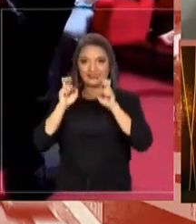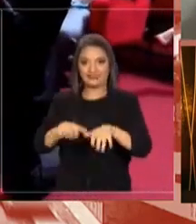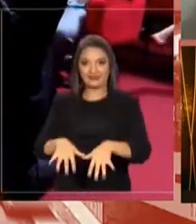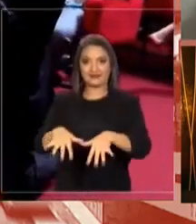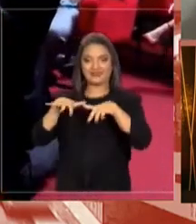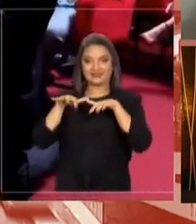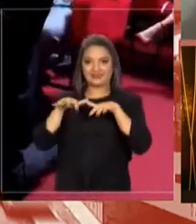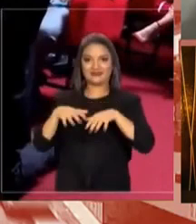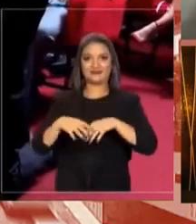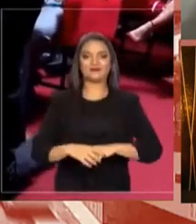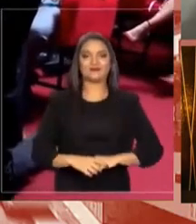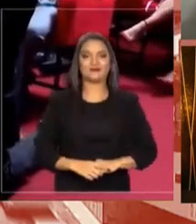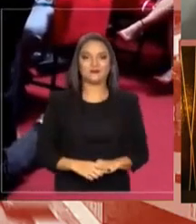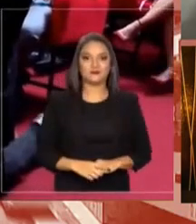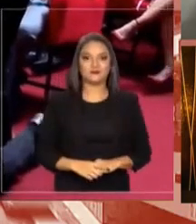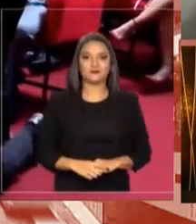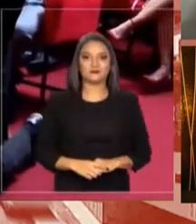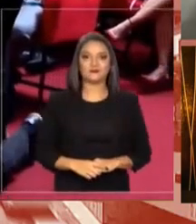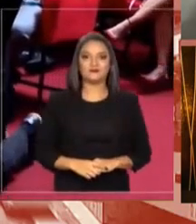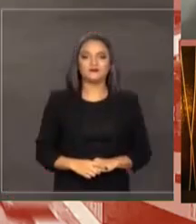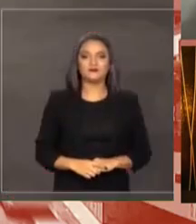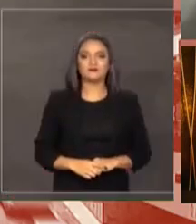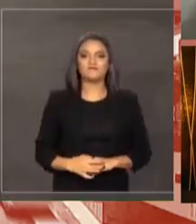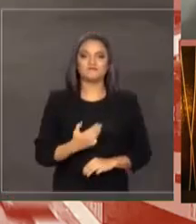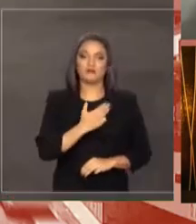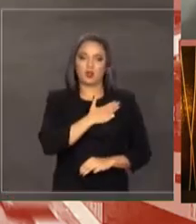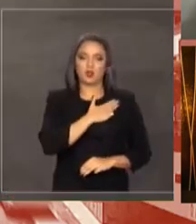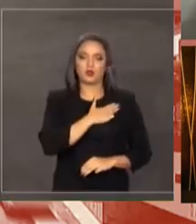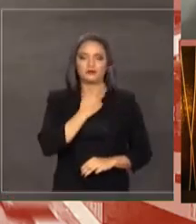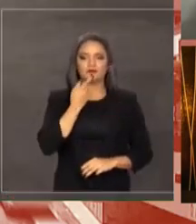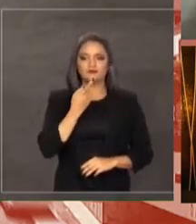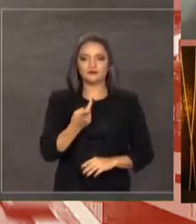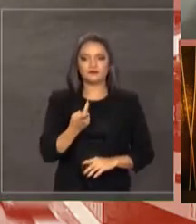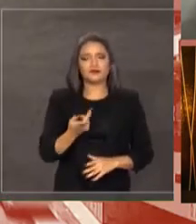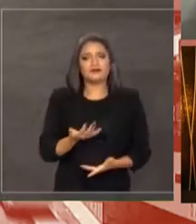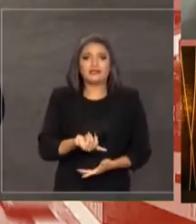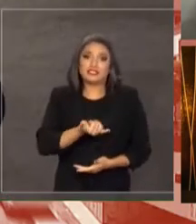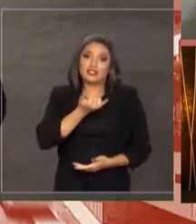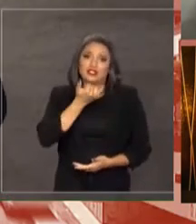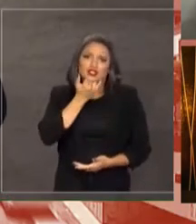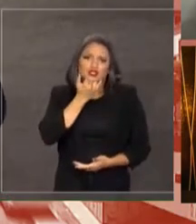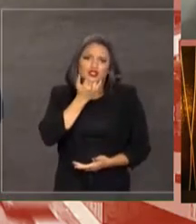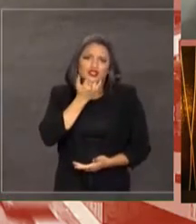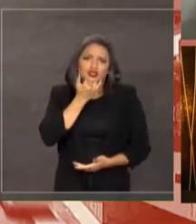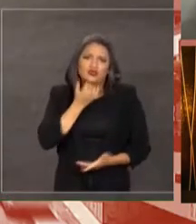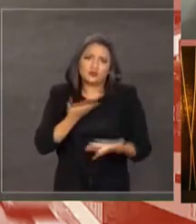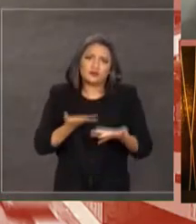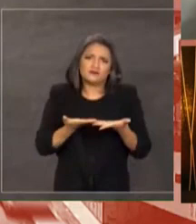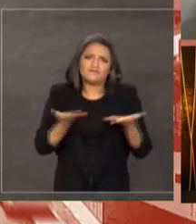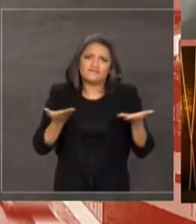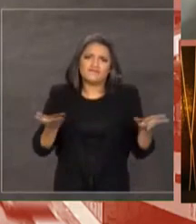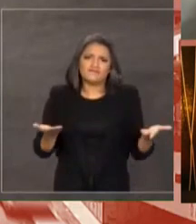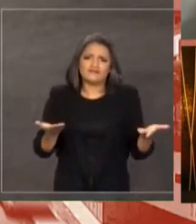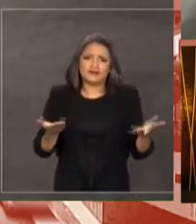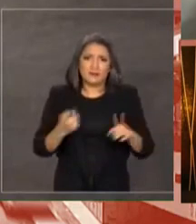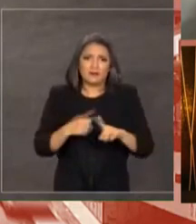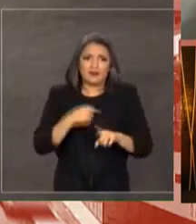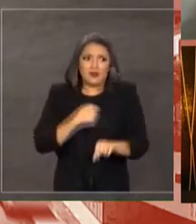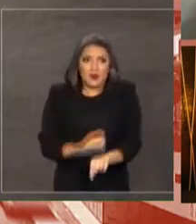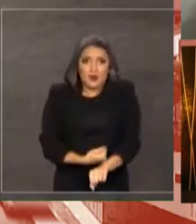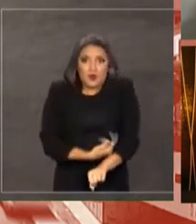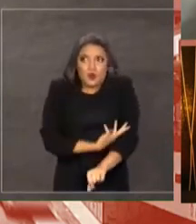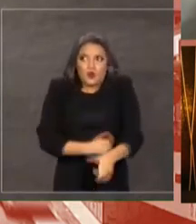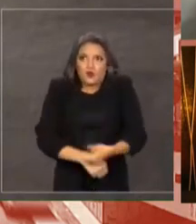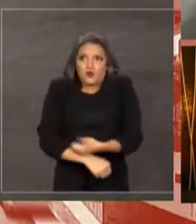participar de um debate gravado na Globo e a Globo editou o debate a de modo que deu a entender que o colo se saiu muito melhor no debate